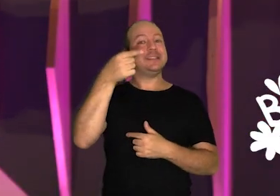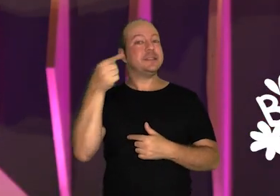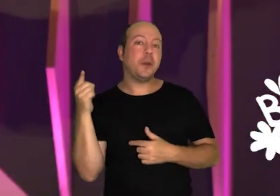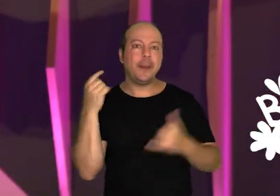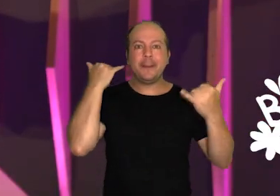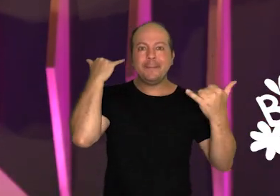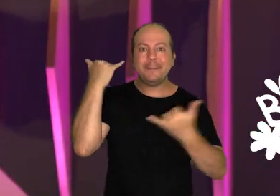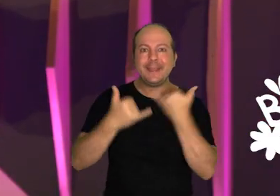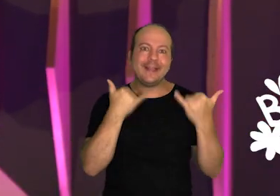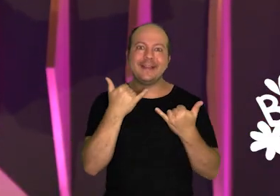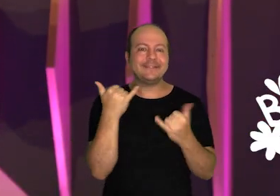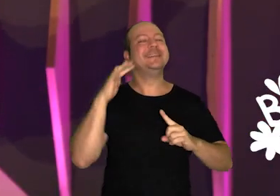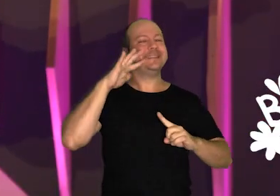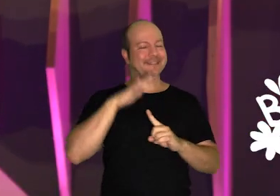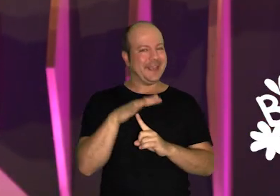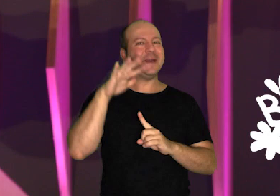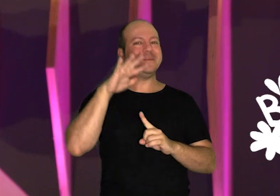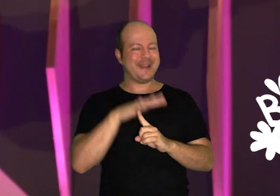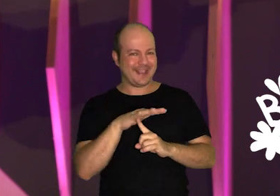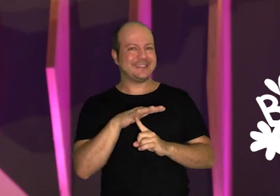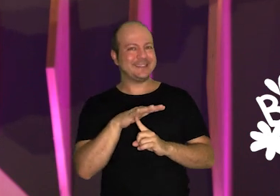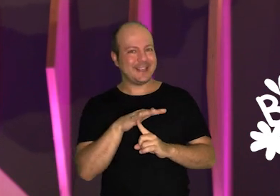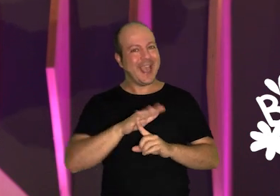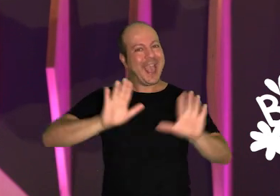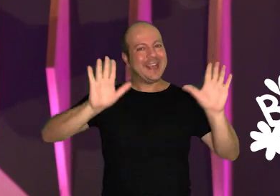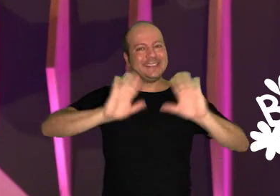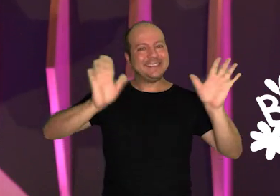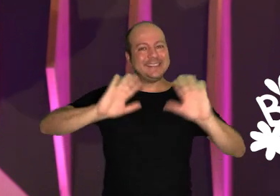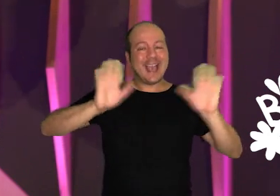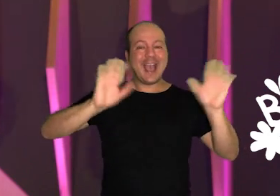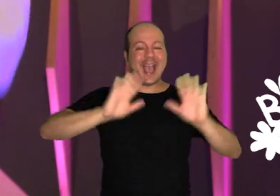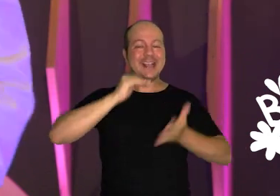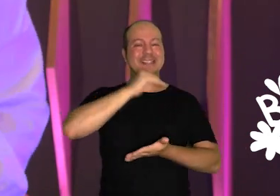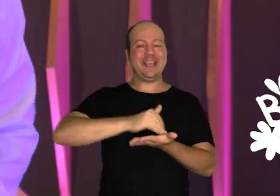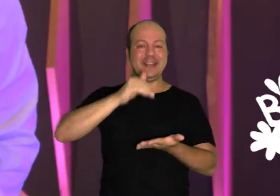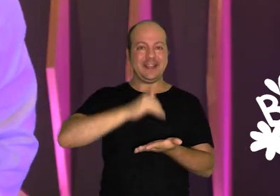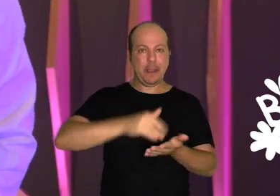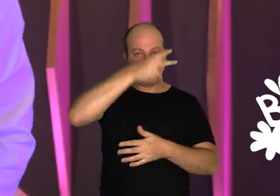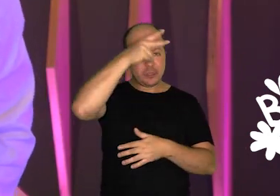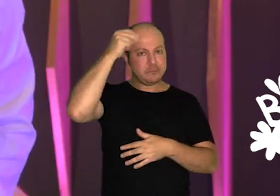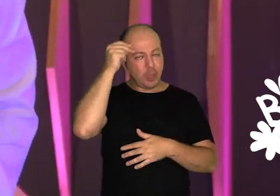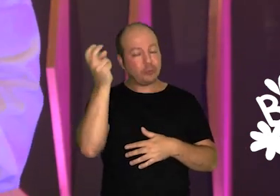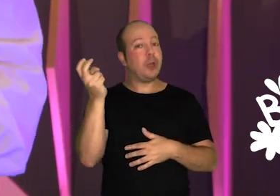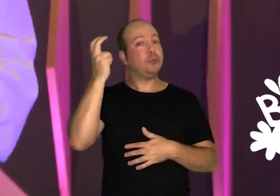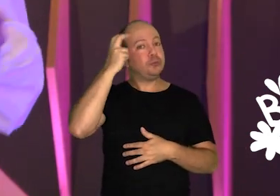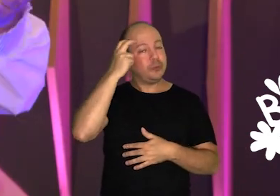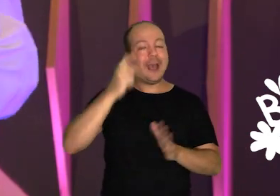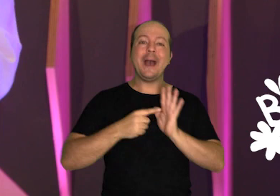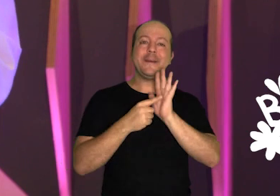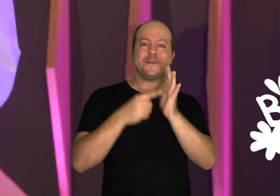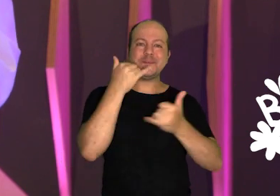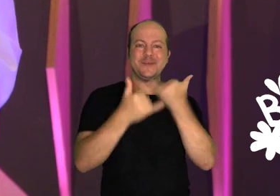edição do Brincando na Praça. Tchau! Secretaria Municipal da Cultura